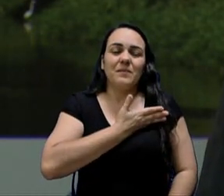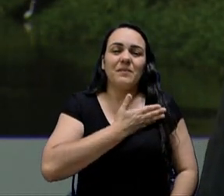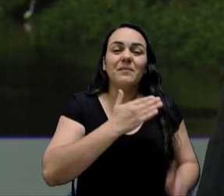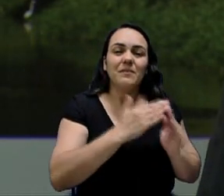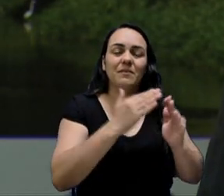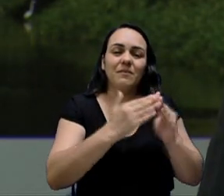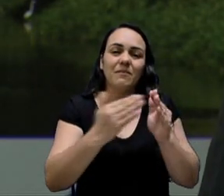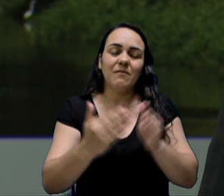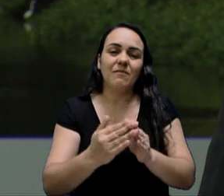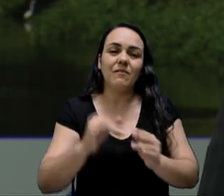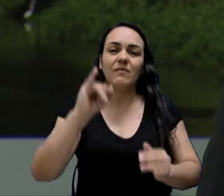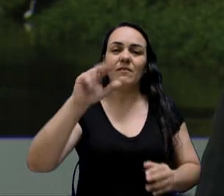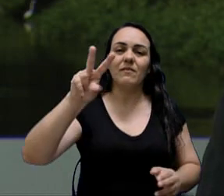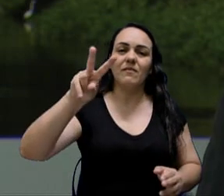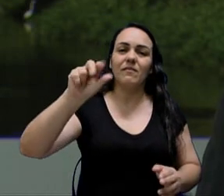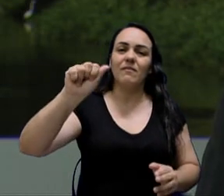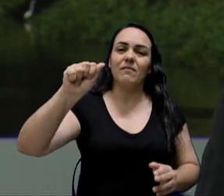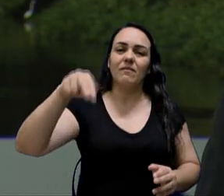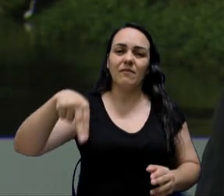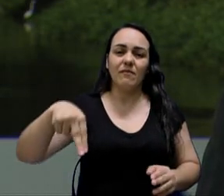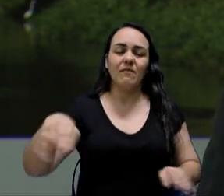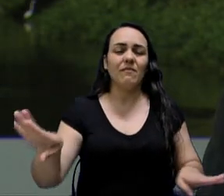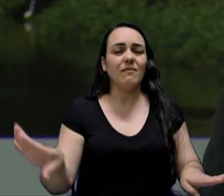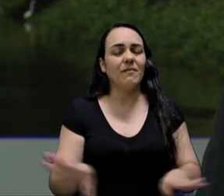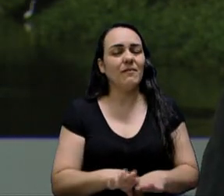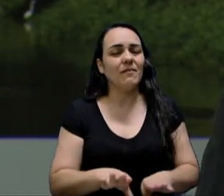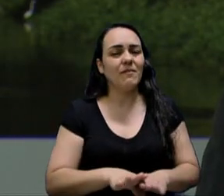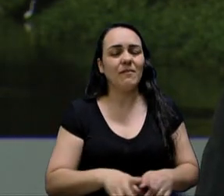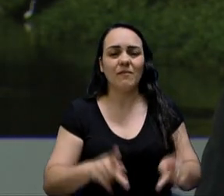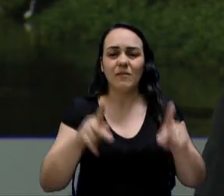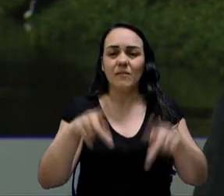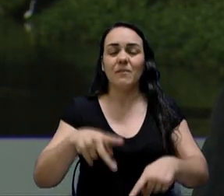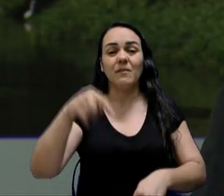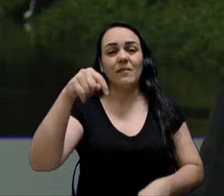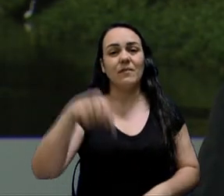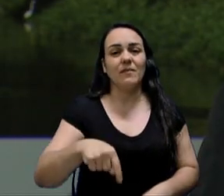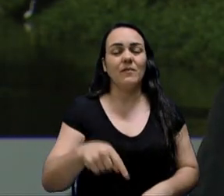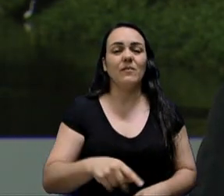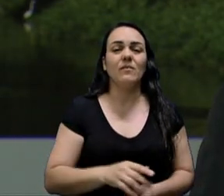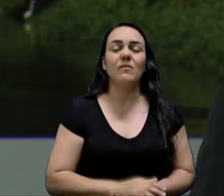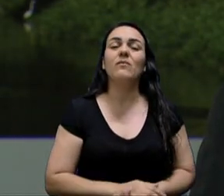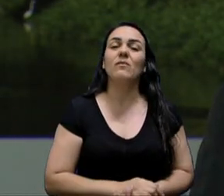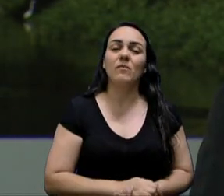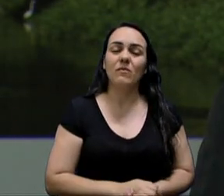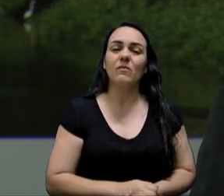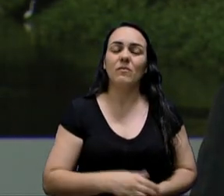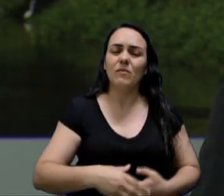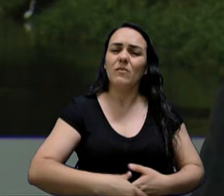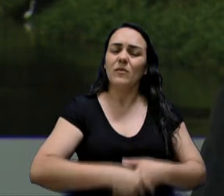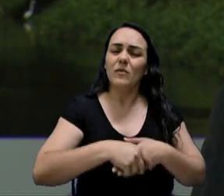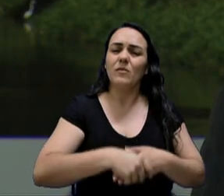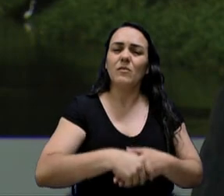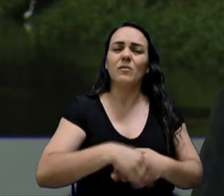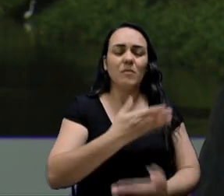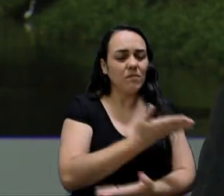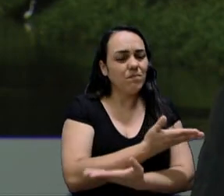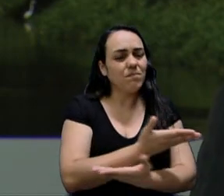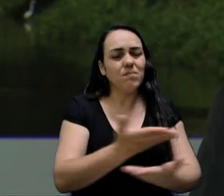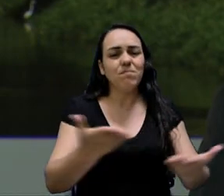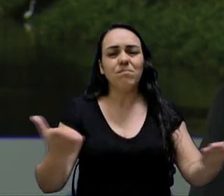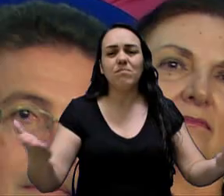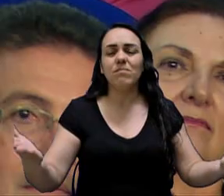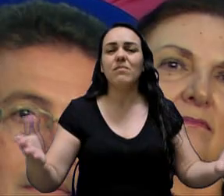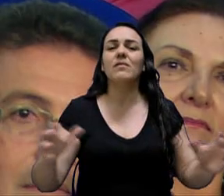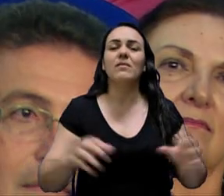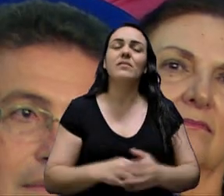Ivan Moreira, doutor Ivan Moreira. E, na presença dele, cumprimentar todos os membros da